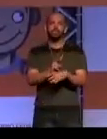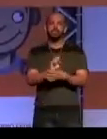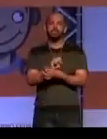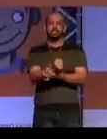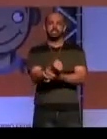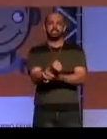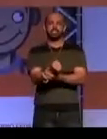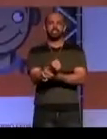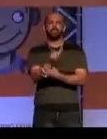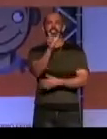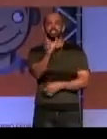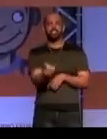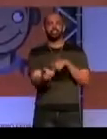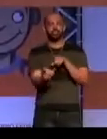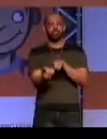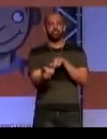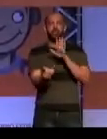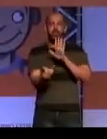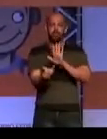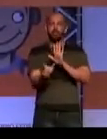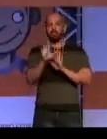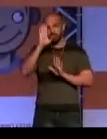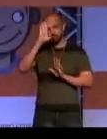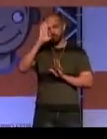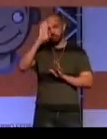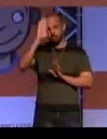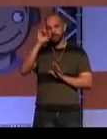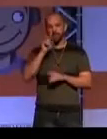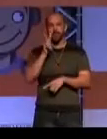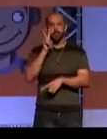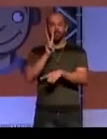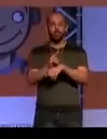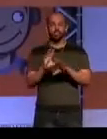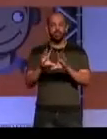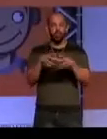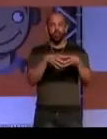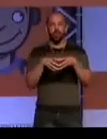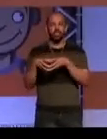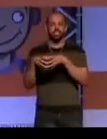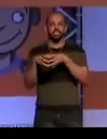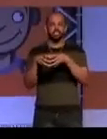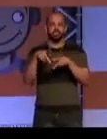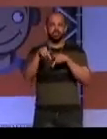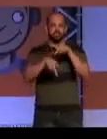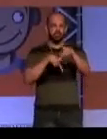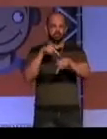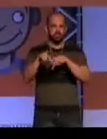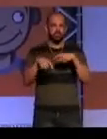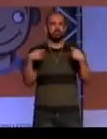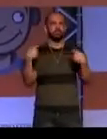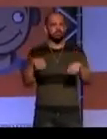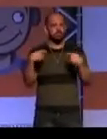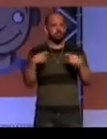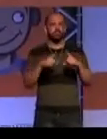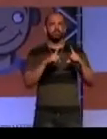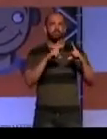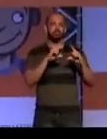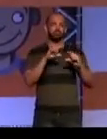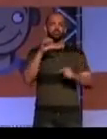individual, mas é fundamental ter a proteção coletiva da população. É necessário ter um